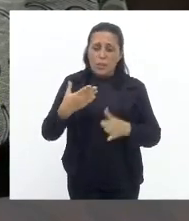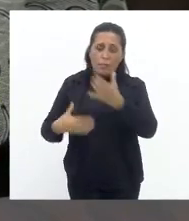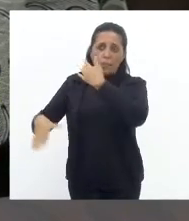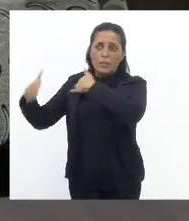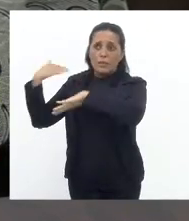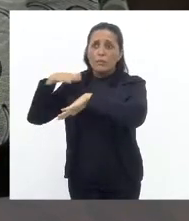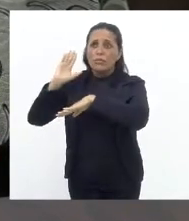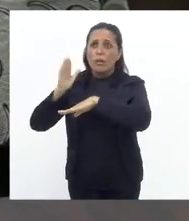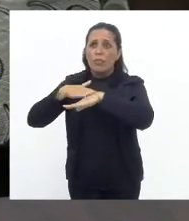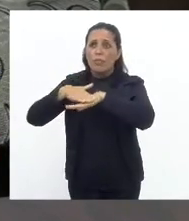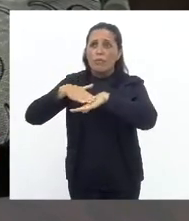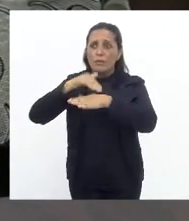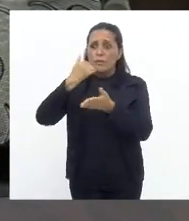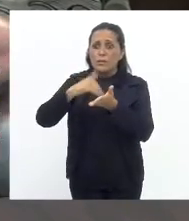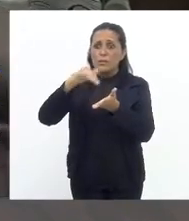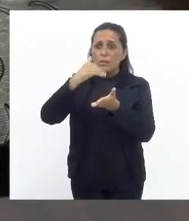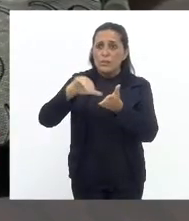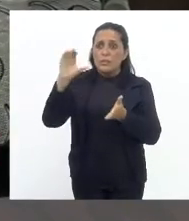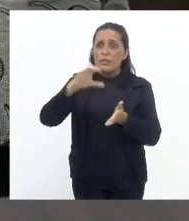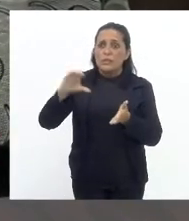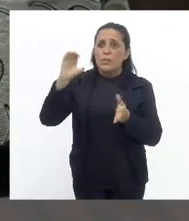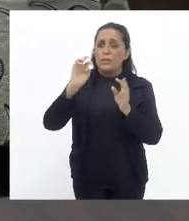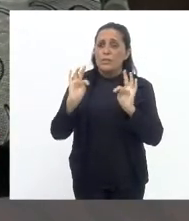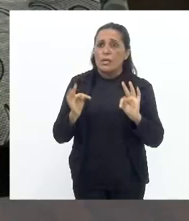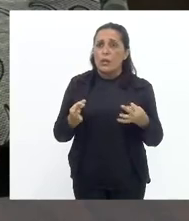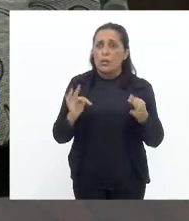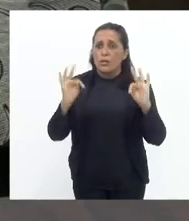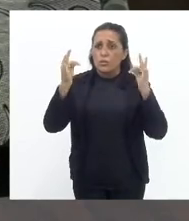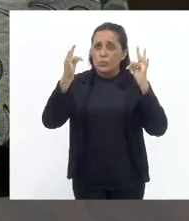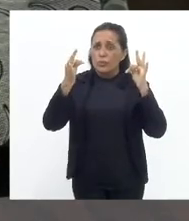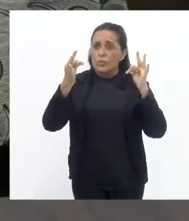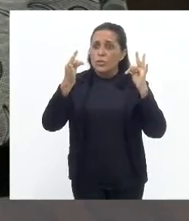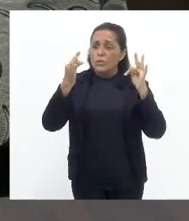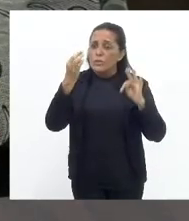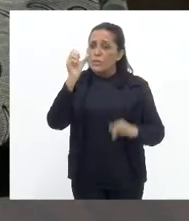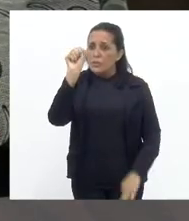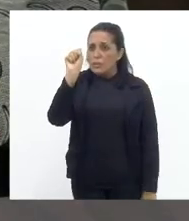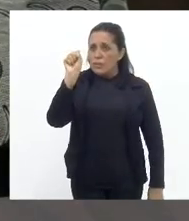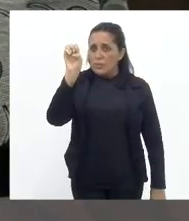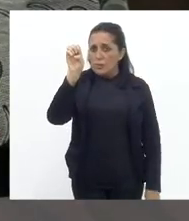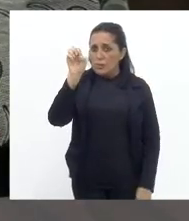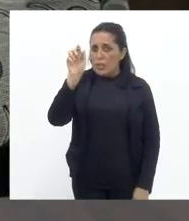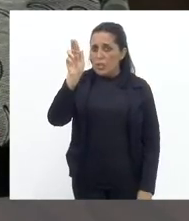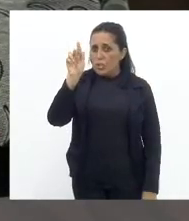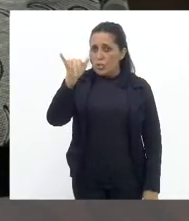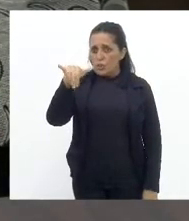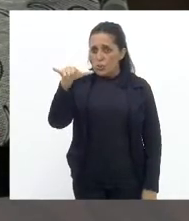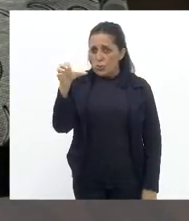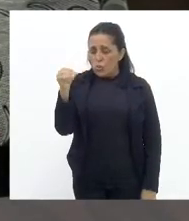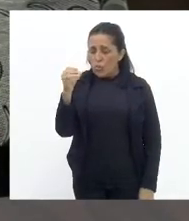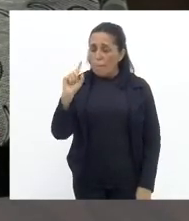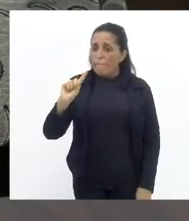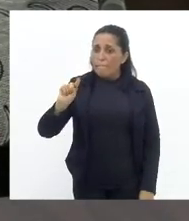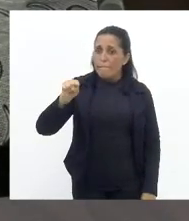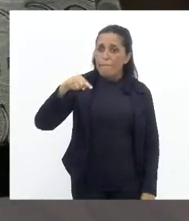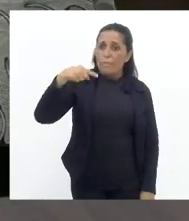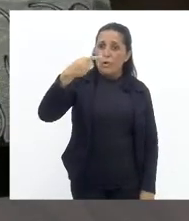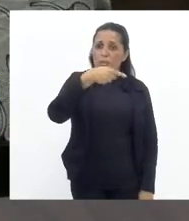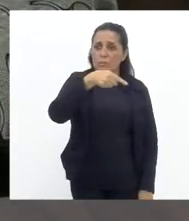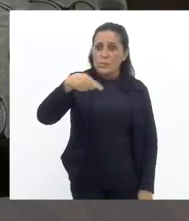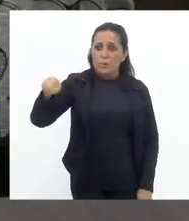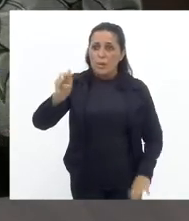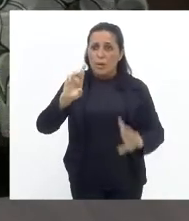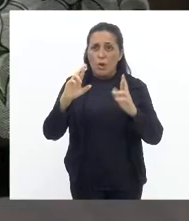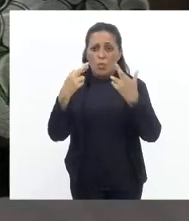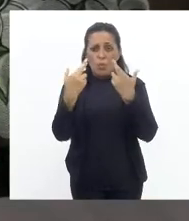como secretário de Ciência Tecnologia Doutor Serginho e espero que a gente consiga na próxima semana fazer uma reunião com os diretores dessas